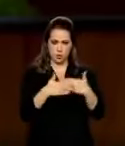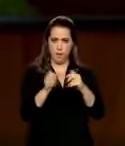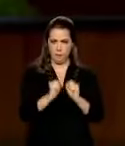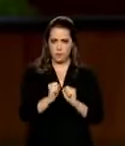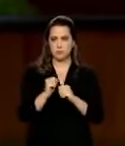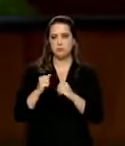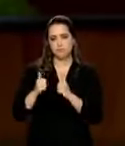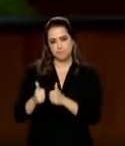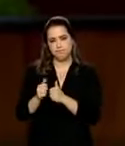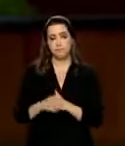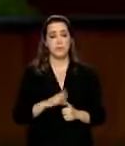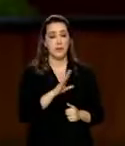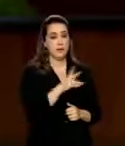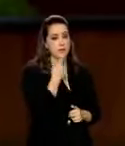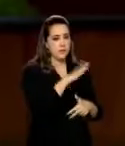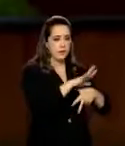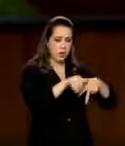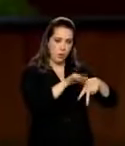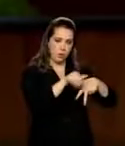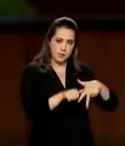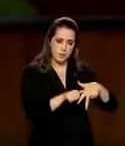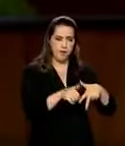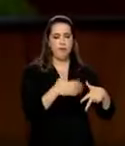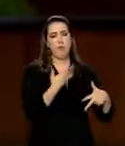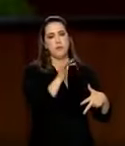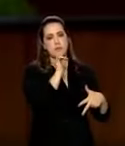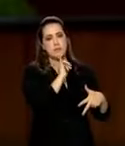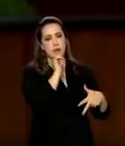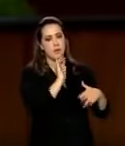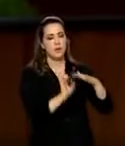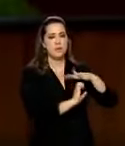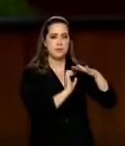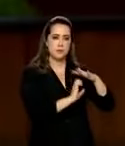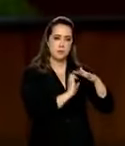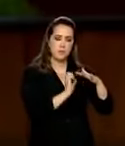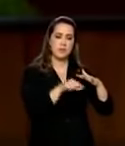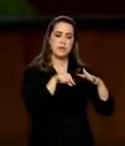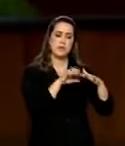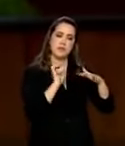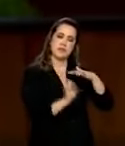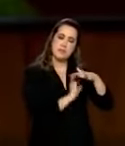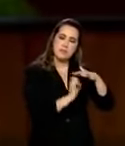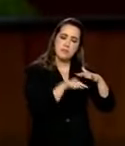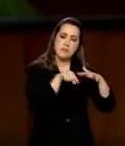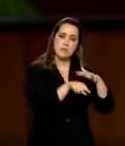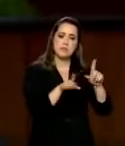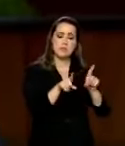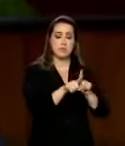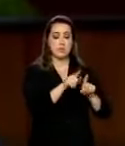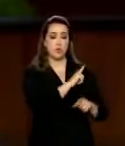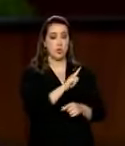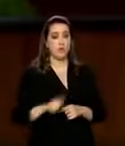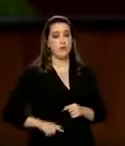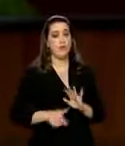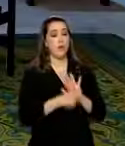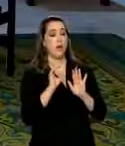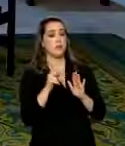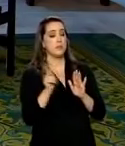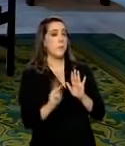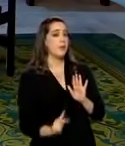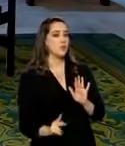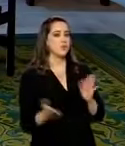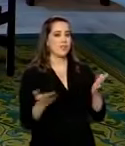você pegar em governos anteriores, as estatais davam prejuízos de dezenas de bilhões de reais. Agora dão lucro de dezenas de bilhões de reais. Você